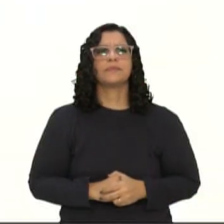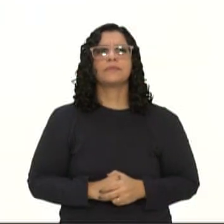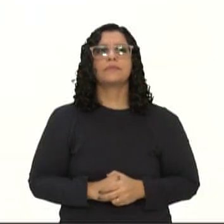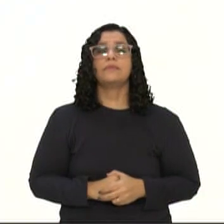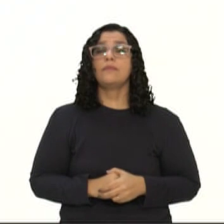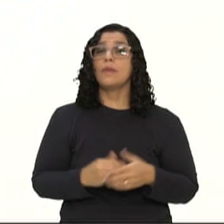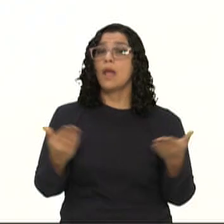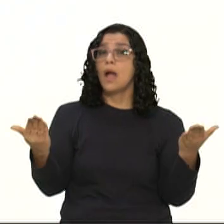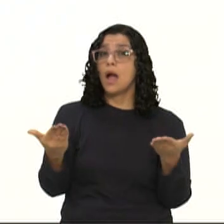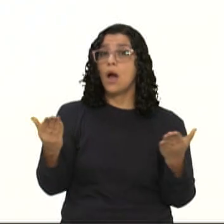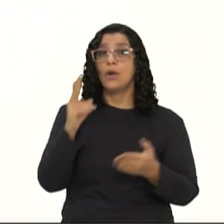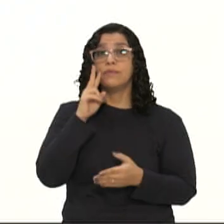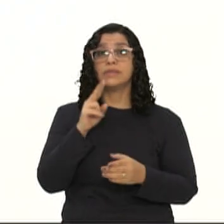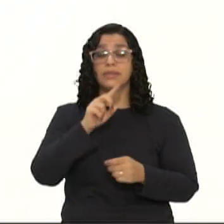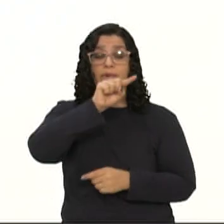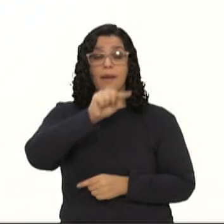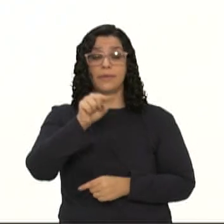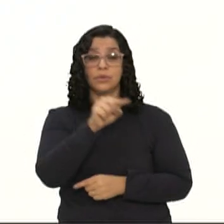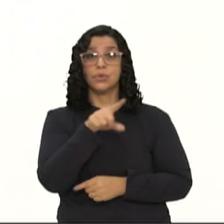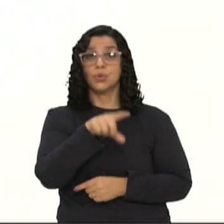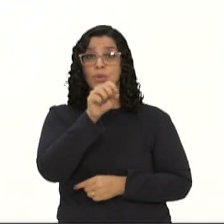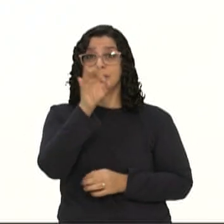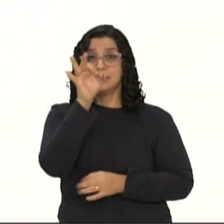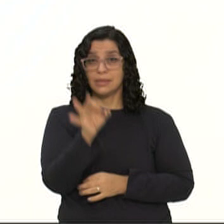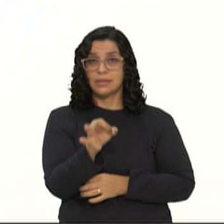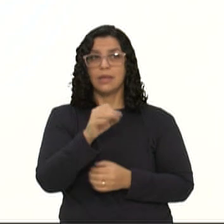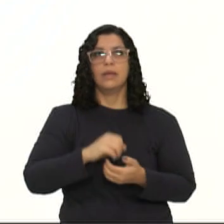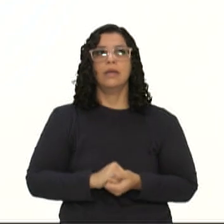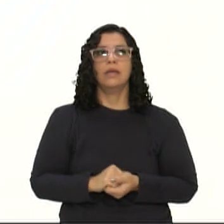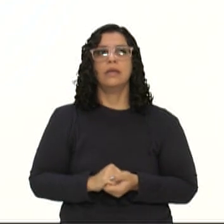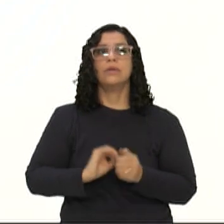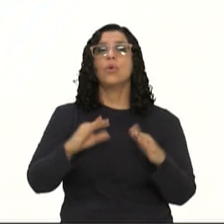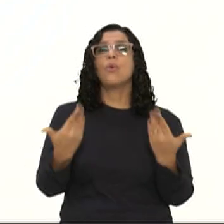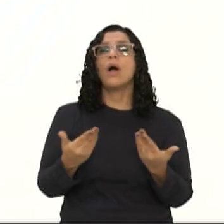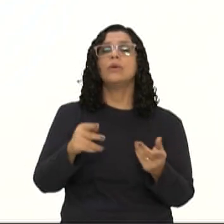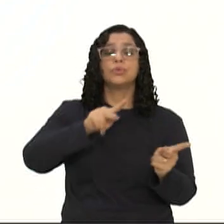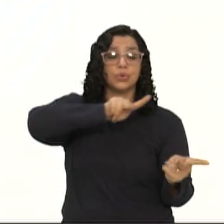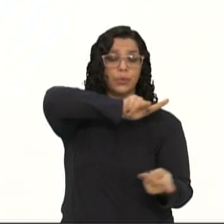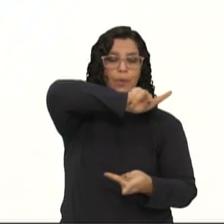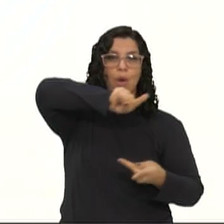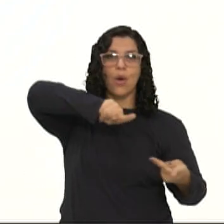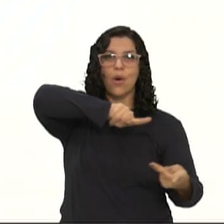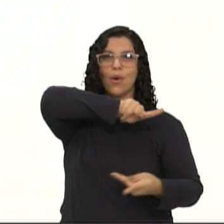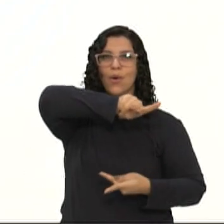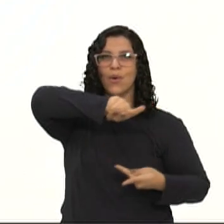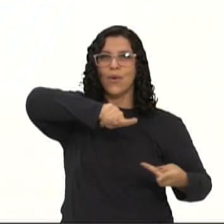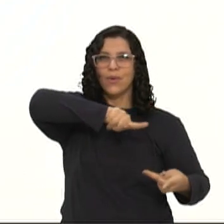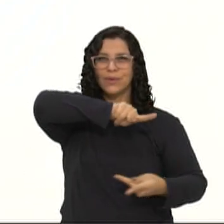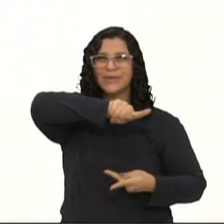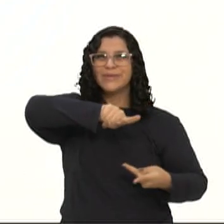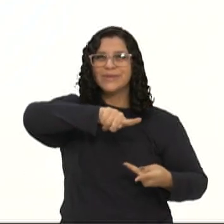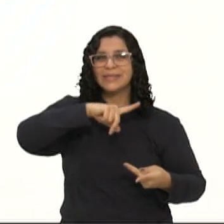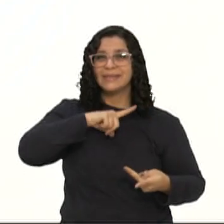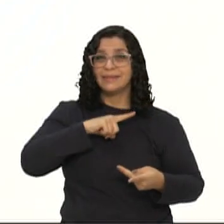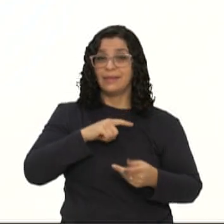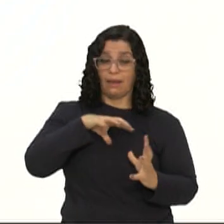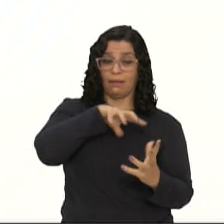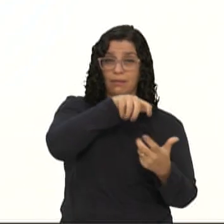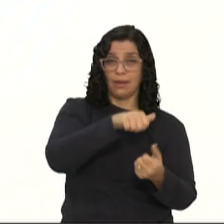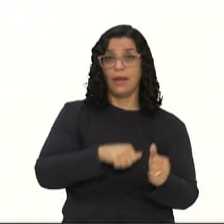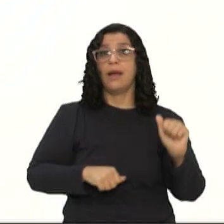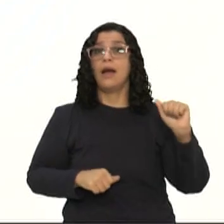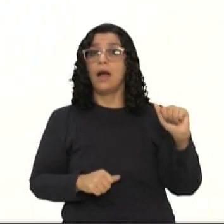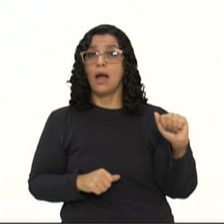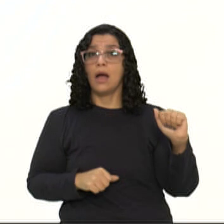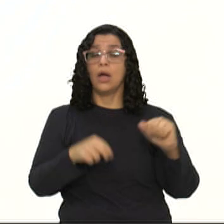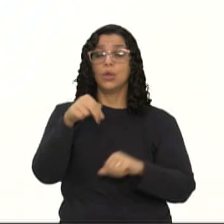aqui. Assinale a alternativa correta quanto aos polos geográficos da Terra. Letra A.